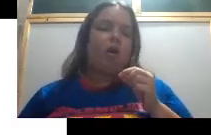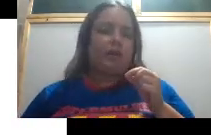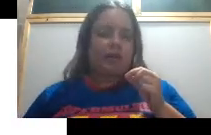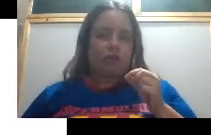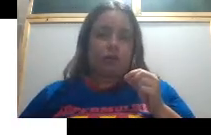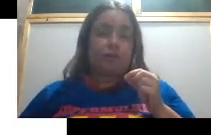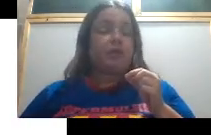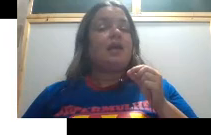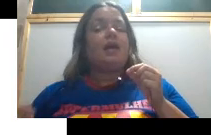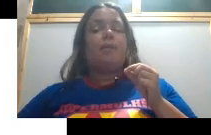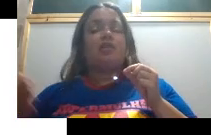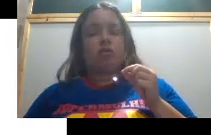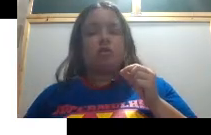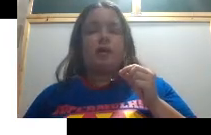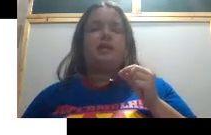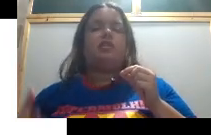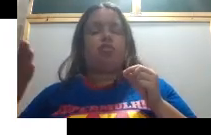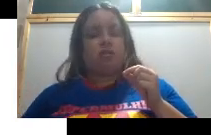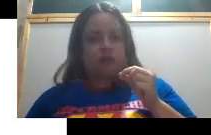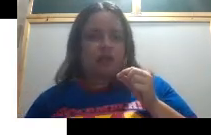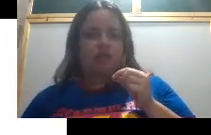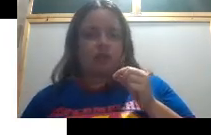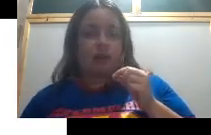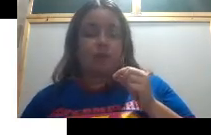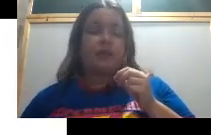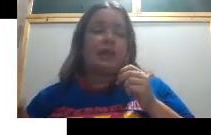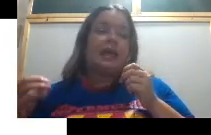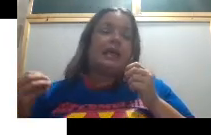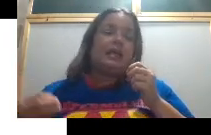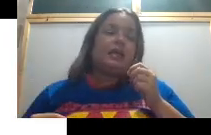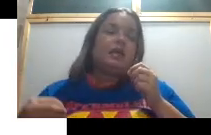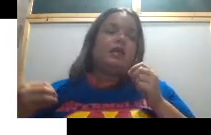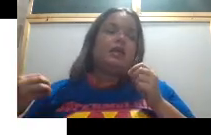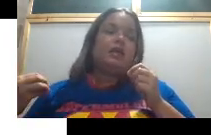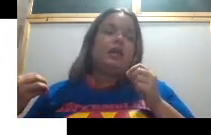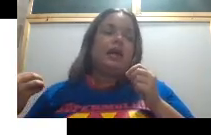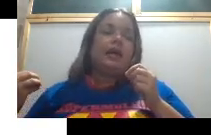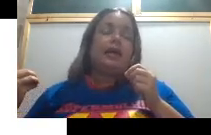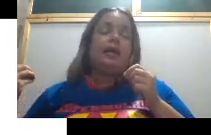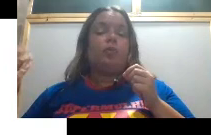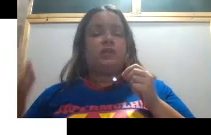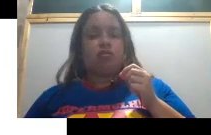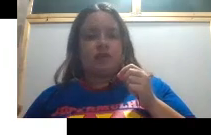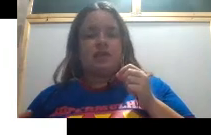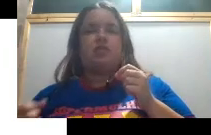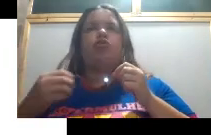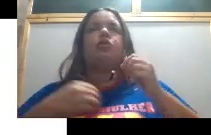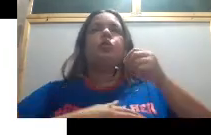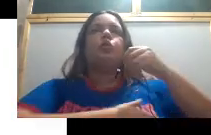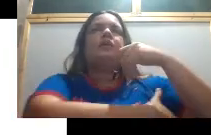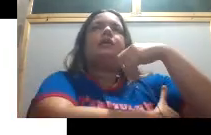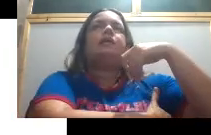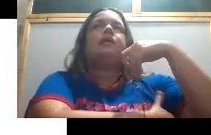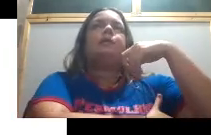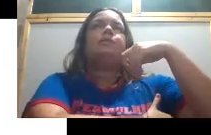o que o voto não é obrigatório mas o nosso país tem que voltar e muitas vezes